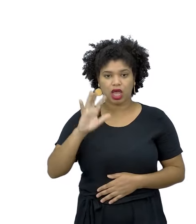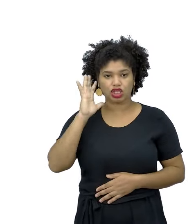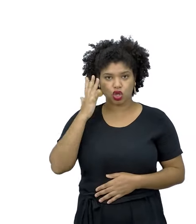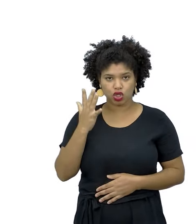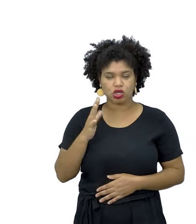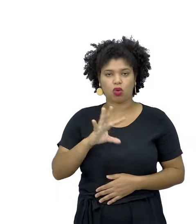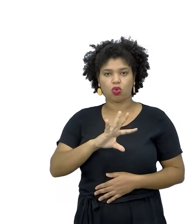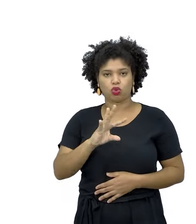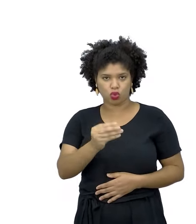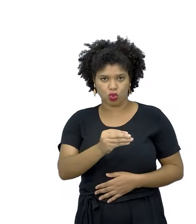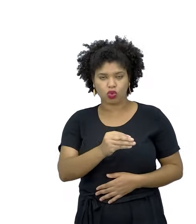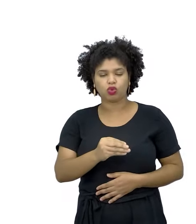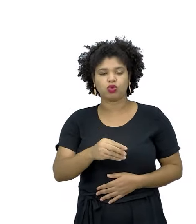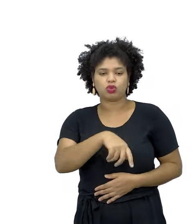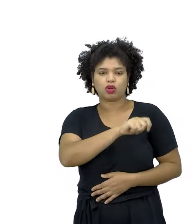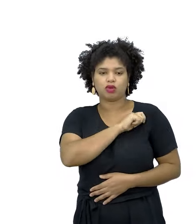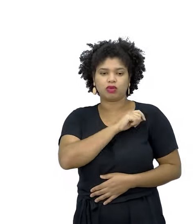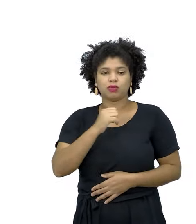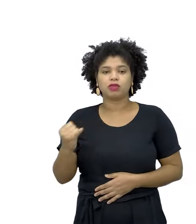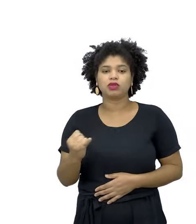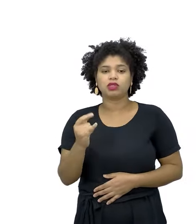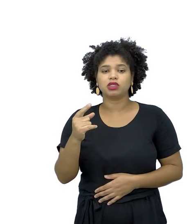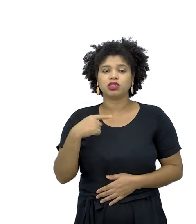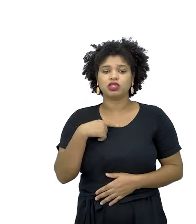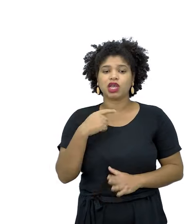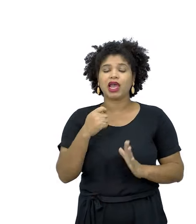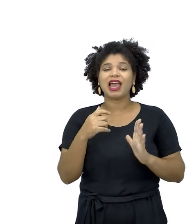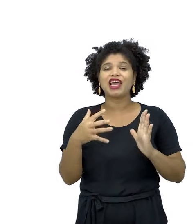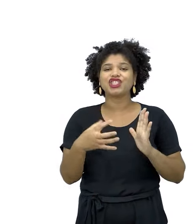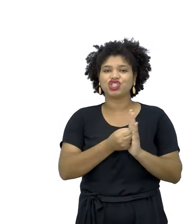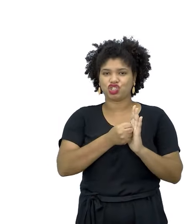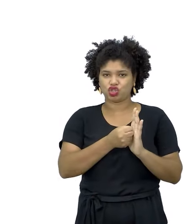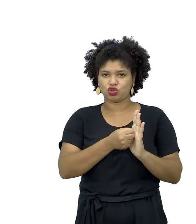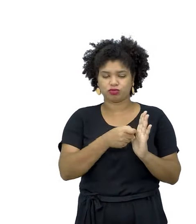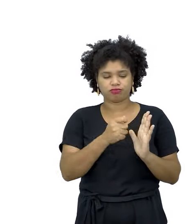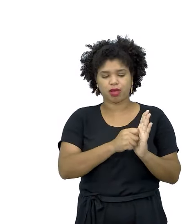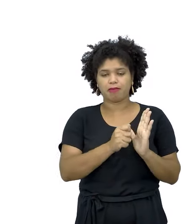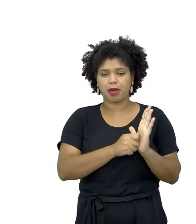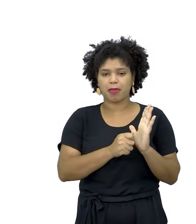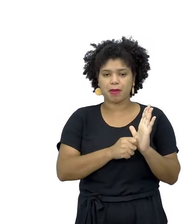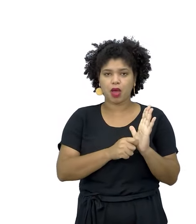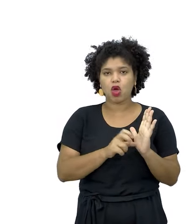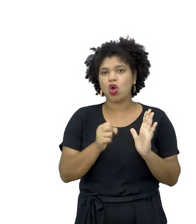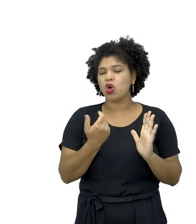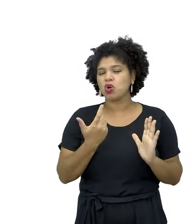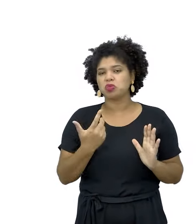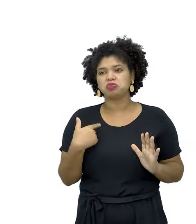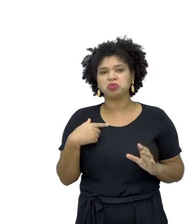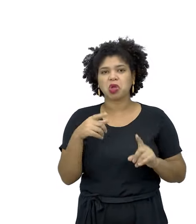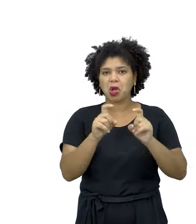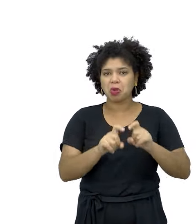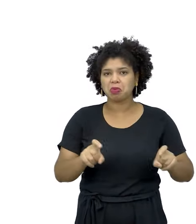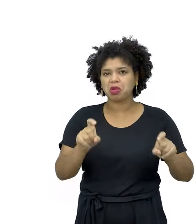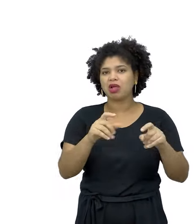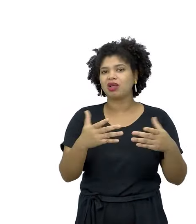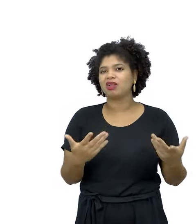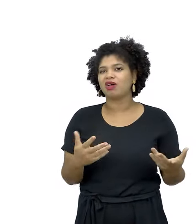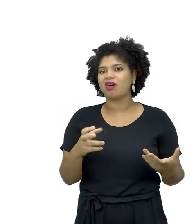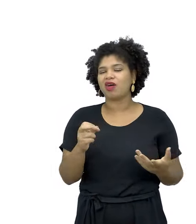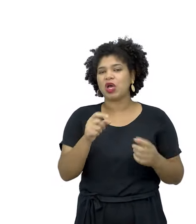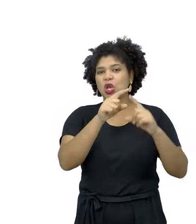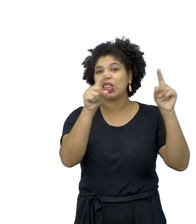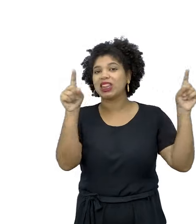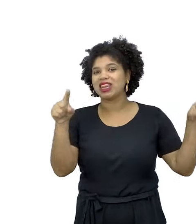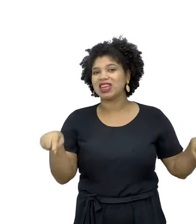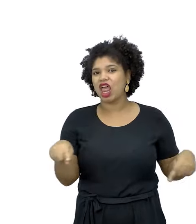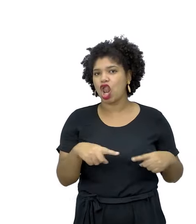conseguiram fazer o registro. Esse registro pode ser na lousa, pode ser no flipchart, pode ser no computador, vai depender muito de onde vocês quiserem